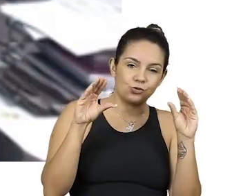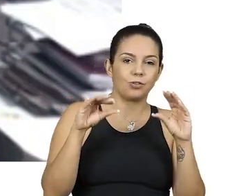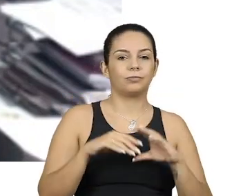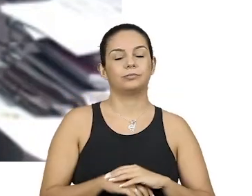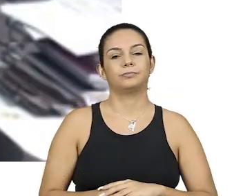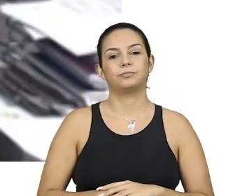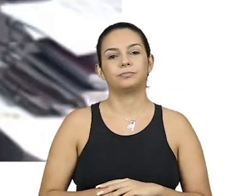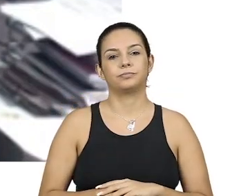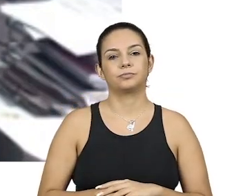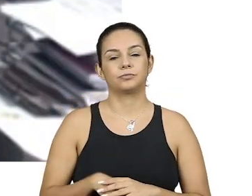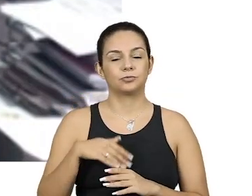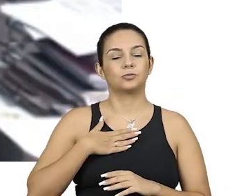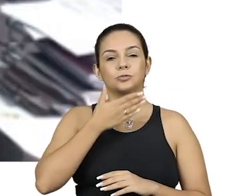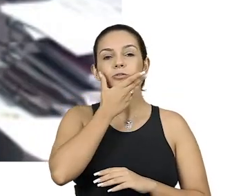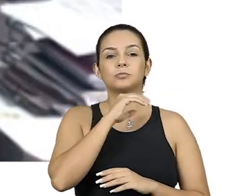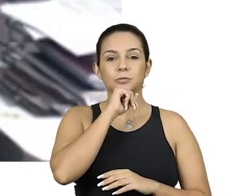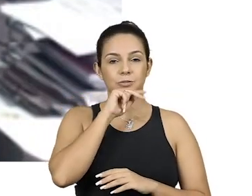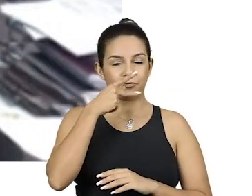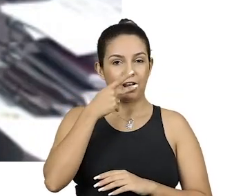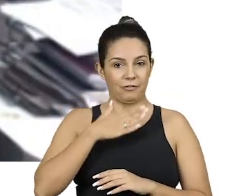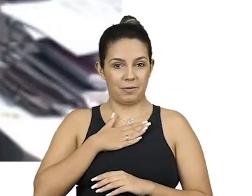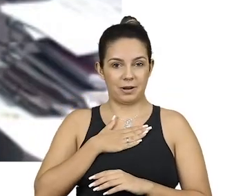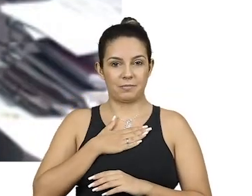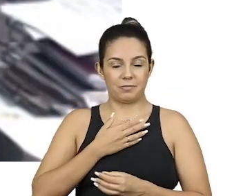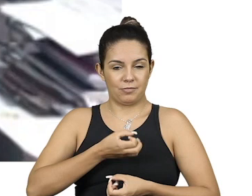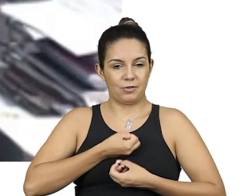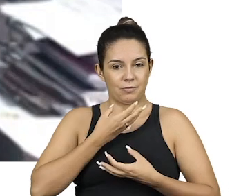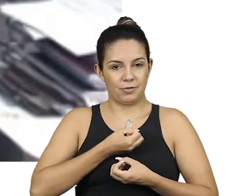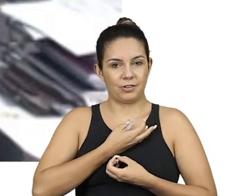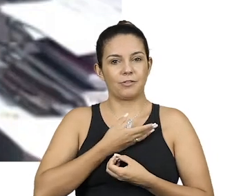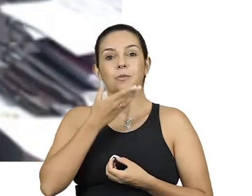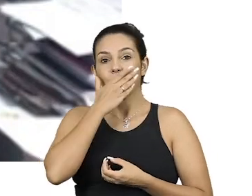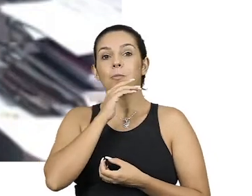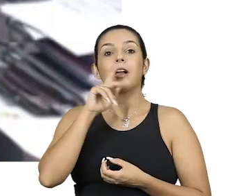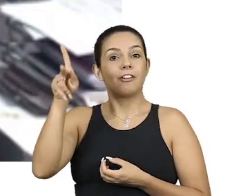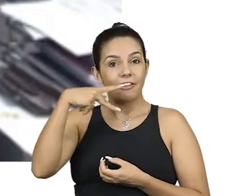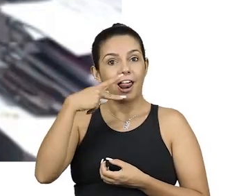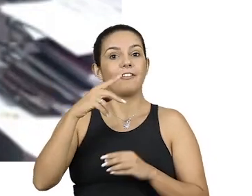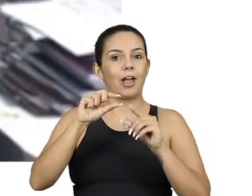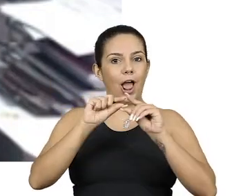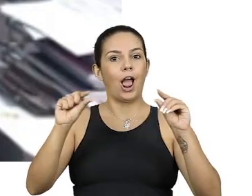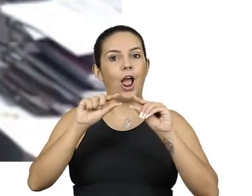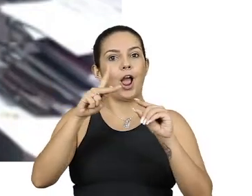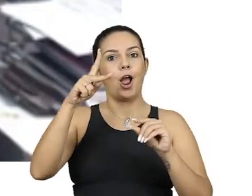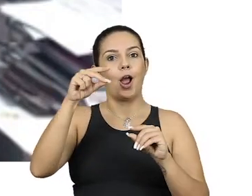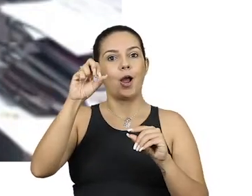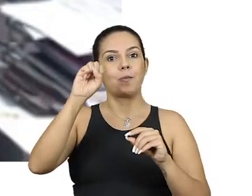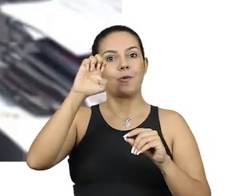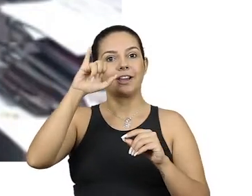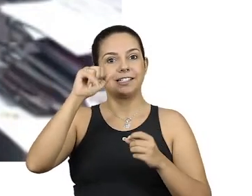E meu pai dizia para mim poesia, meu pai gostava de poesia.